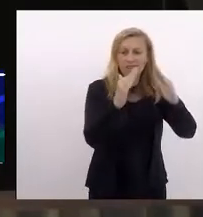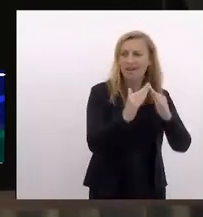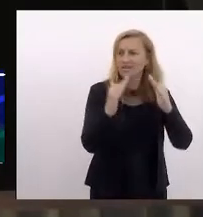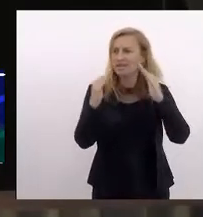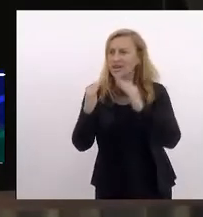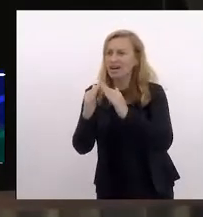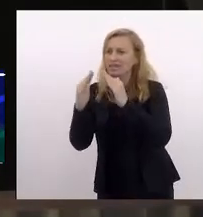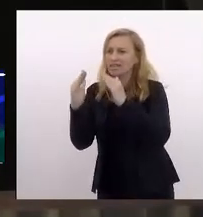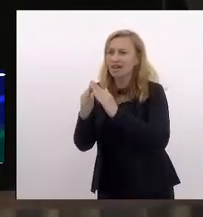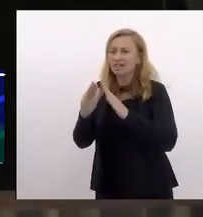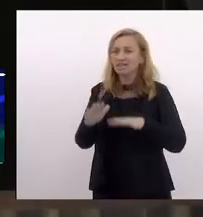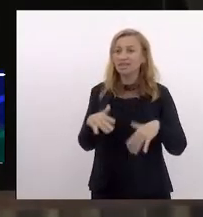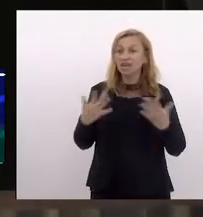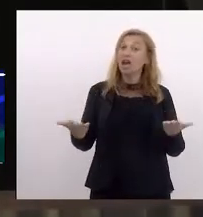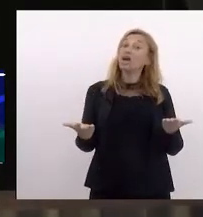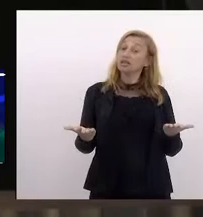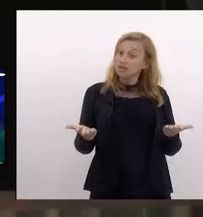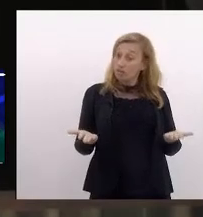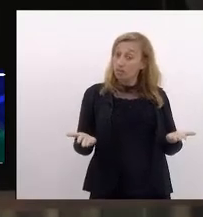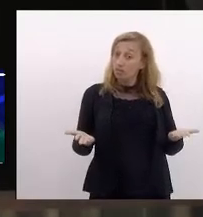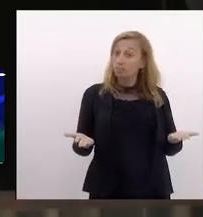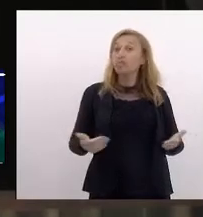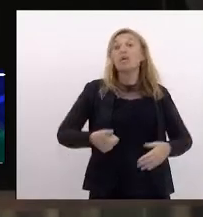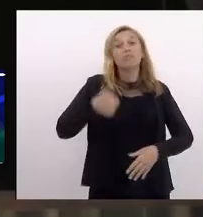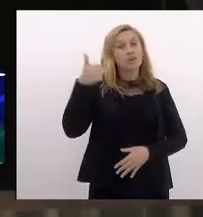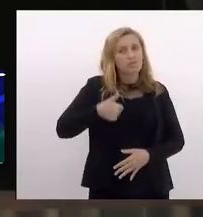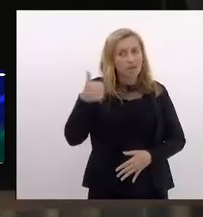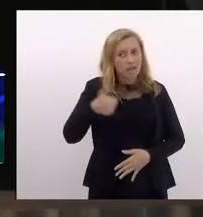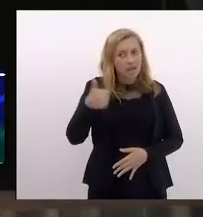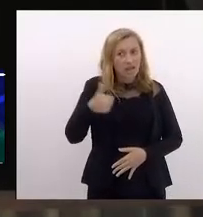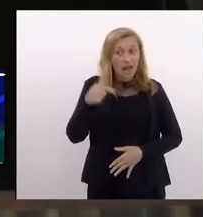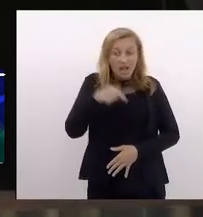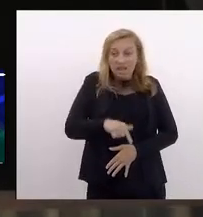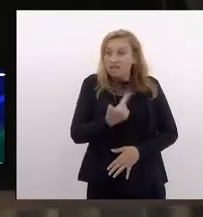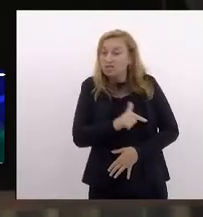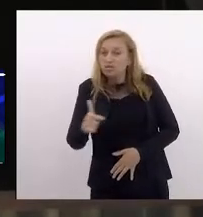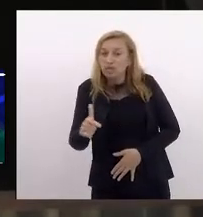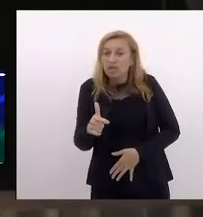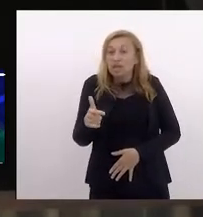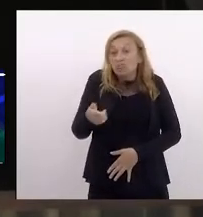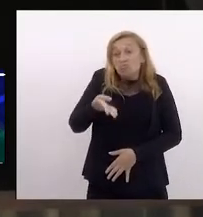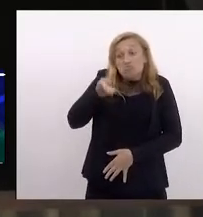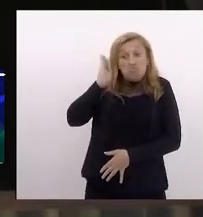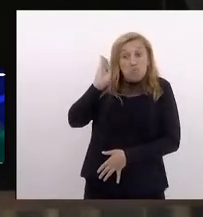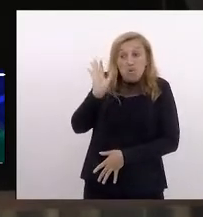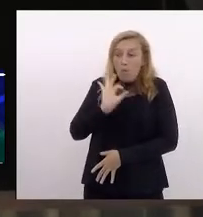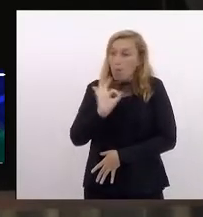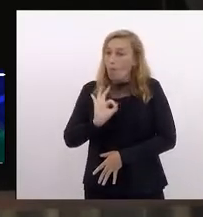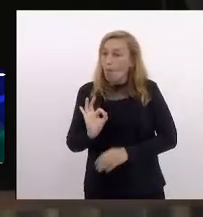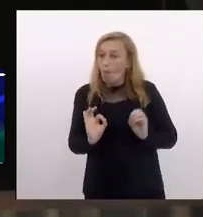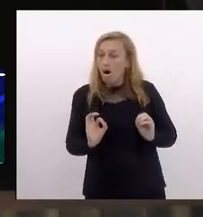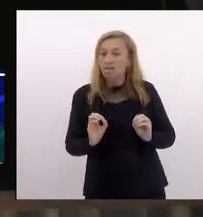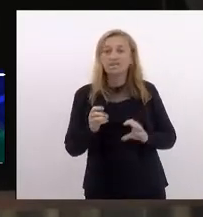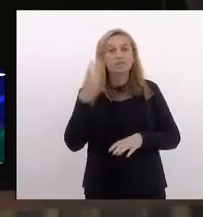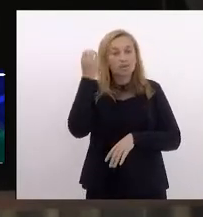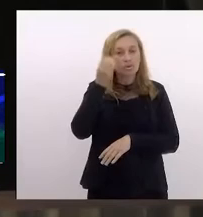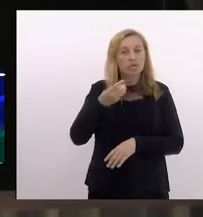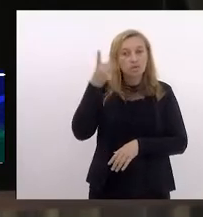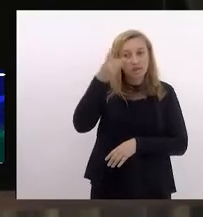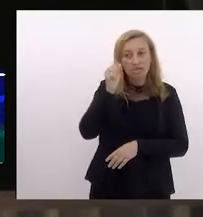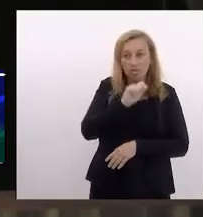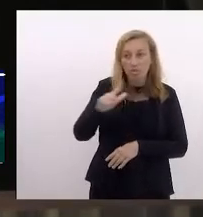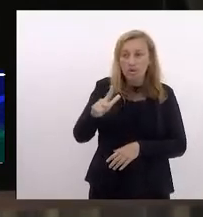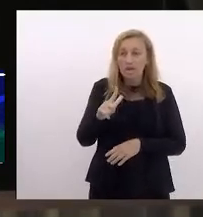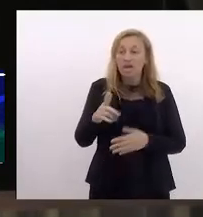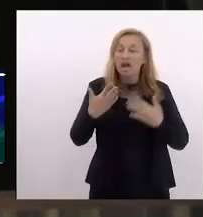casa e etc Então primeiramente como aqui não tem nenhum ignorante o deputado papel eu